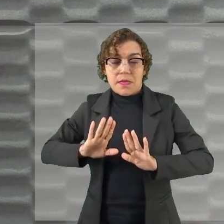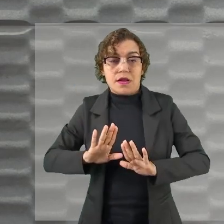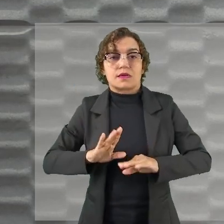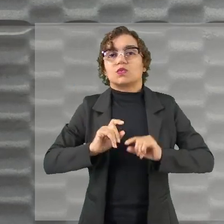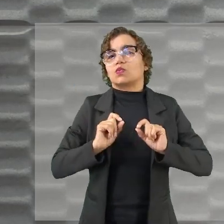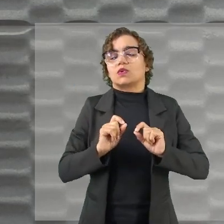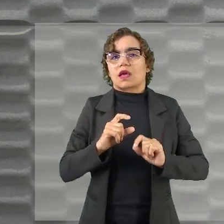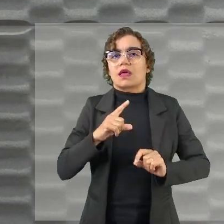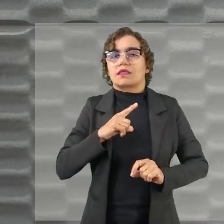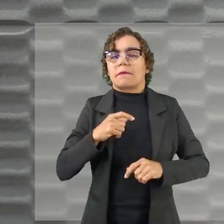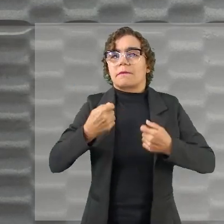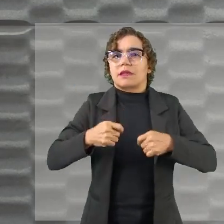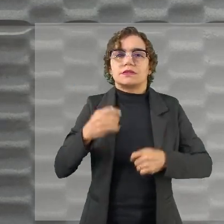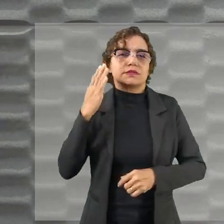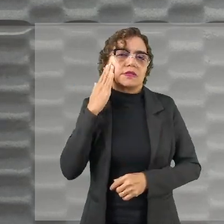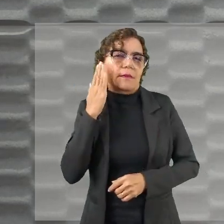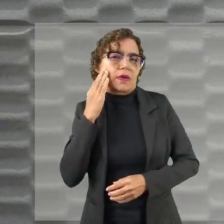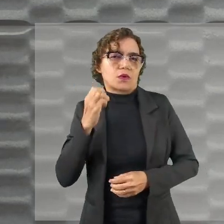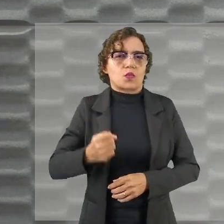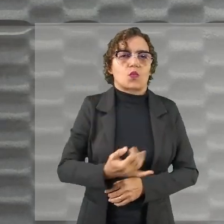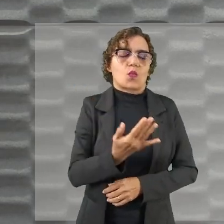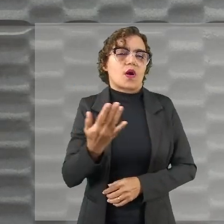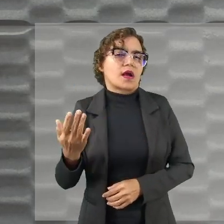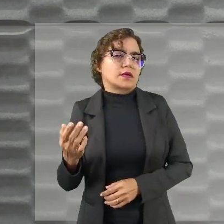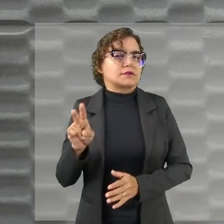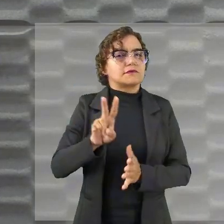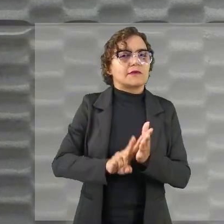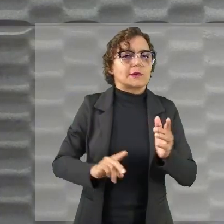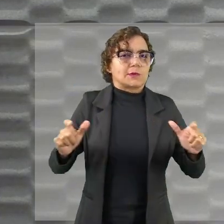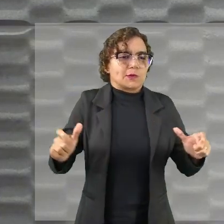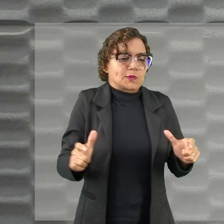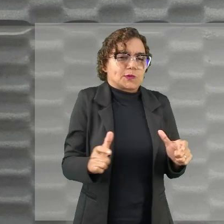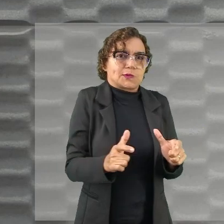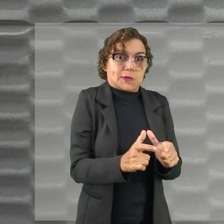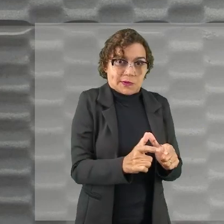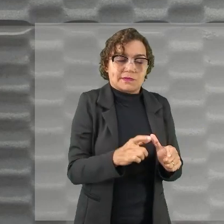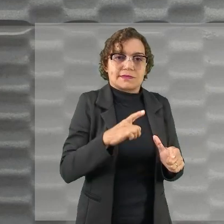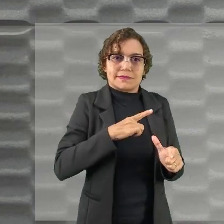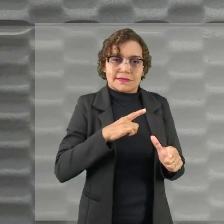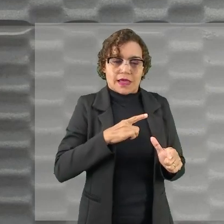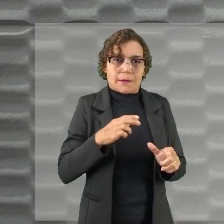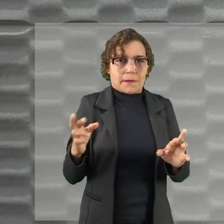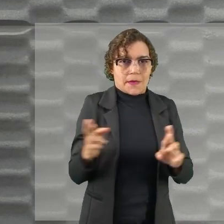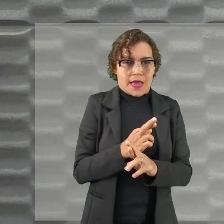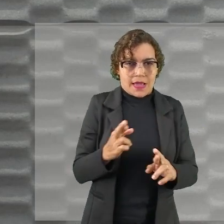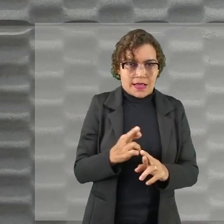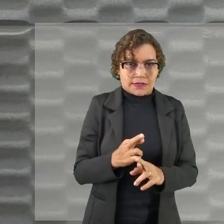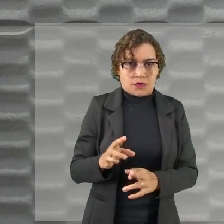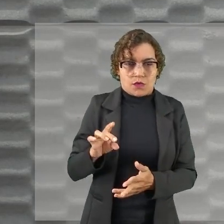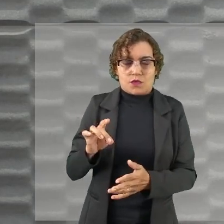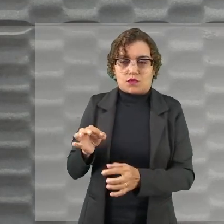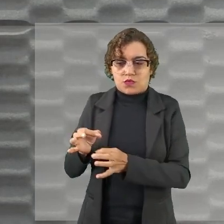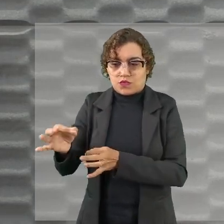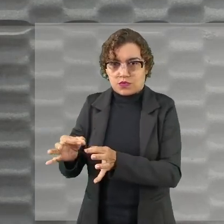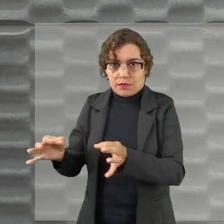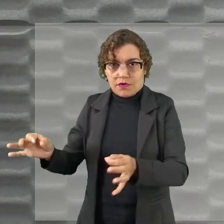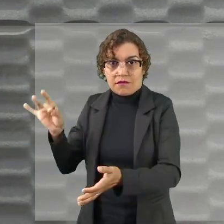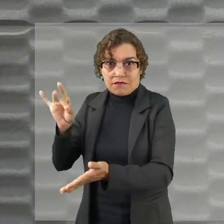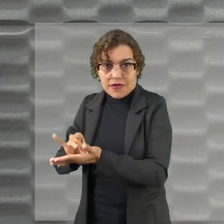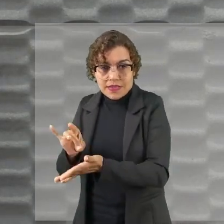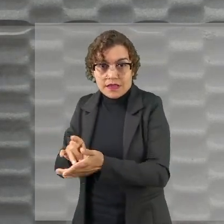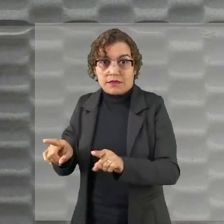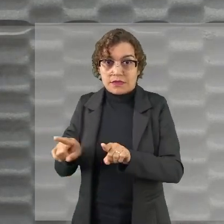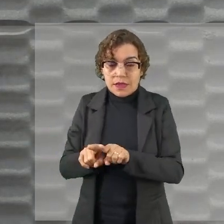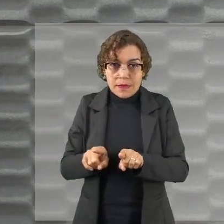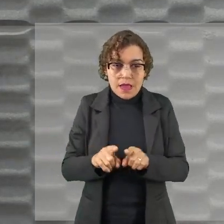isso, a gente tem que saber quantas vezes houve aquela redução, tá? Então você vai ter uma relação entre o tamanho real das coisas e o